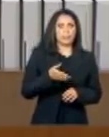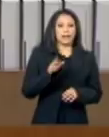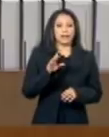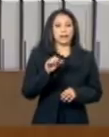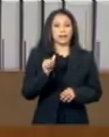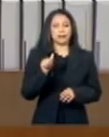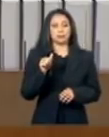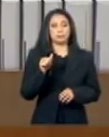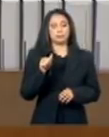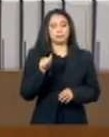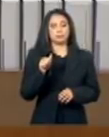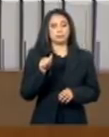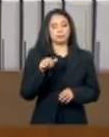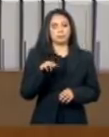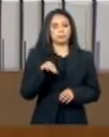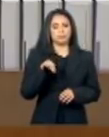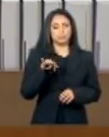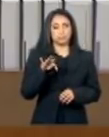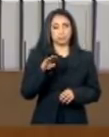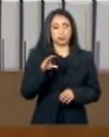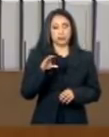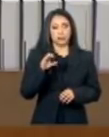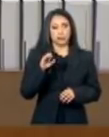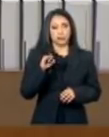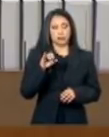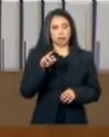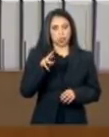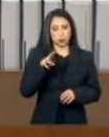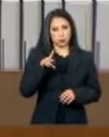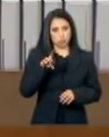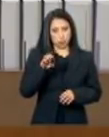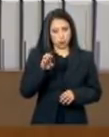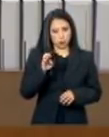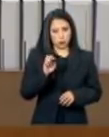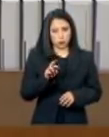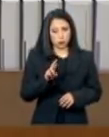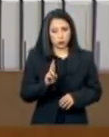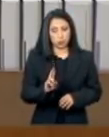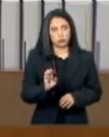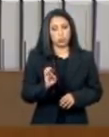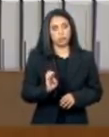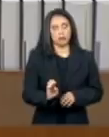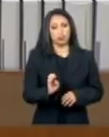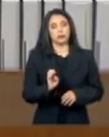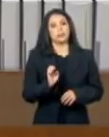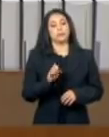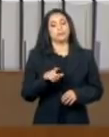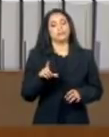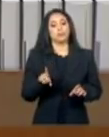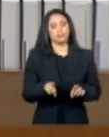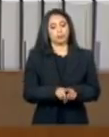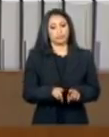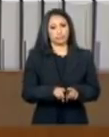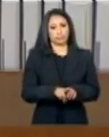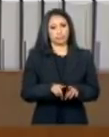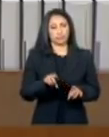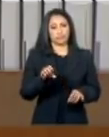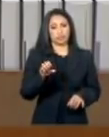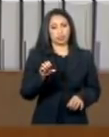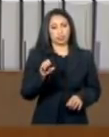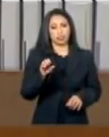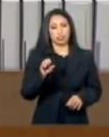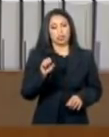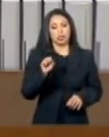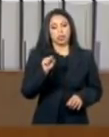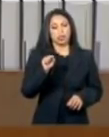vários com dcefrt efe a seção sindical de concórdia se nasce sindicato nacional dos servidores